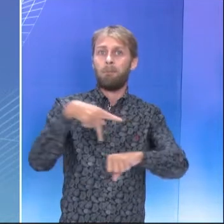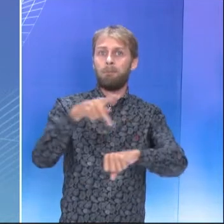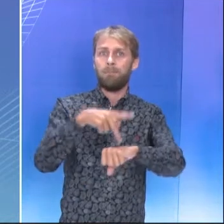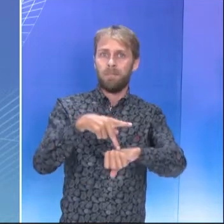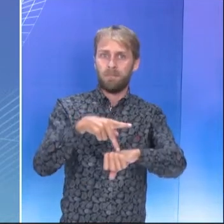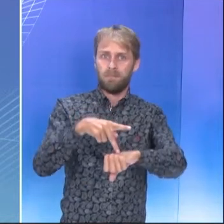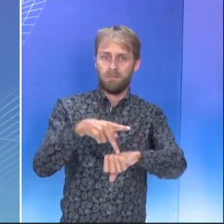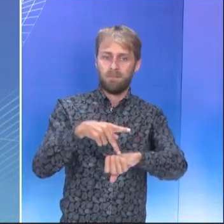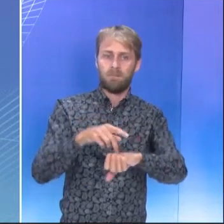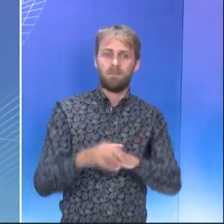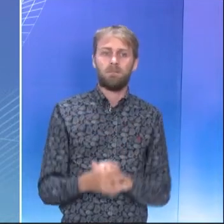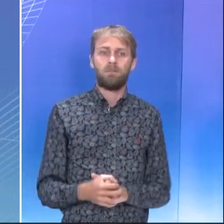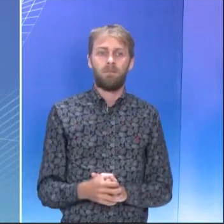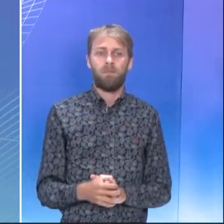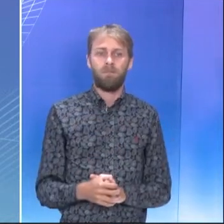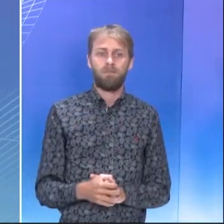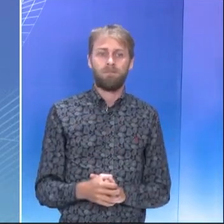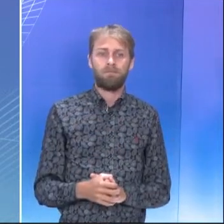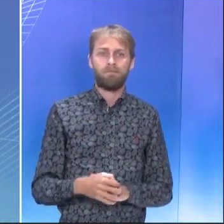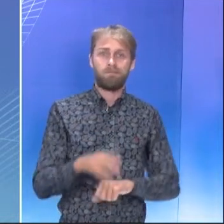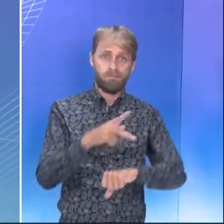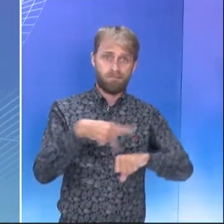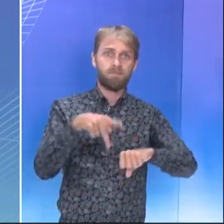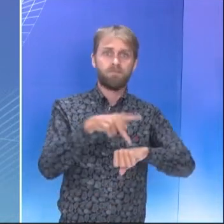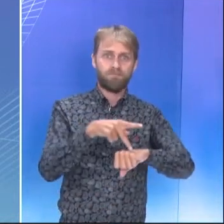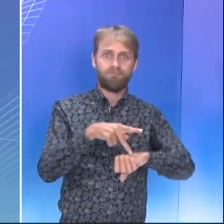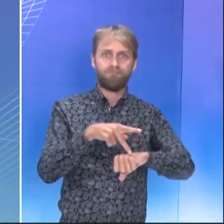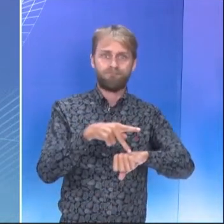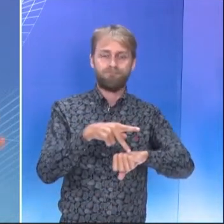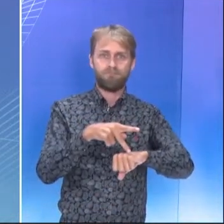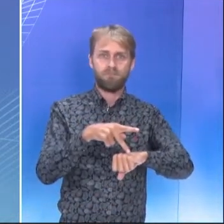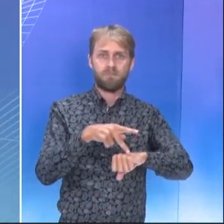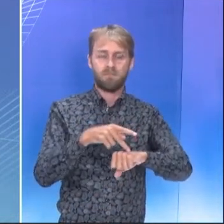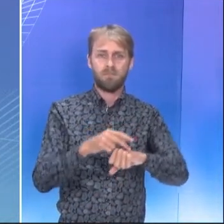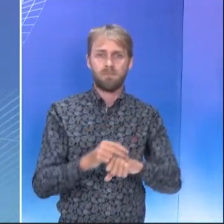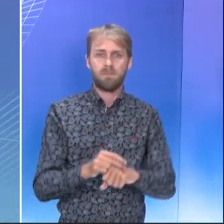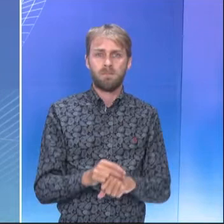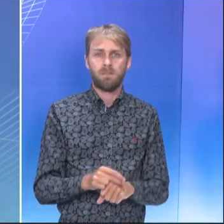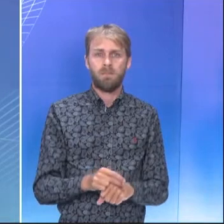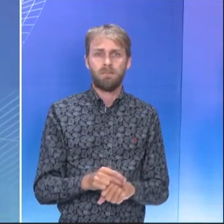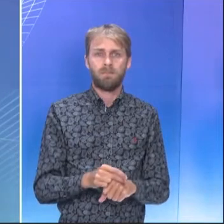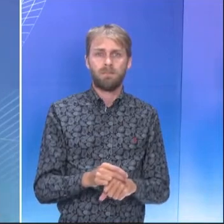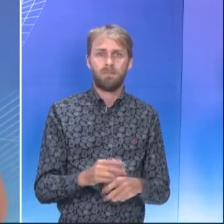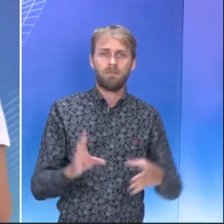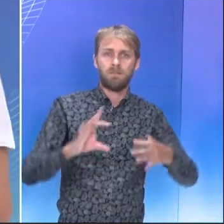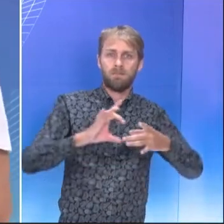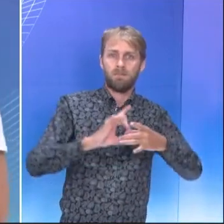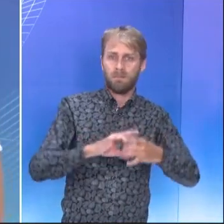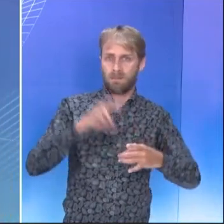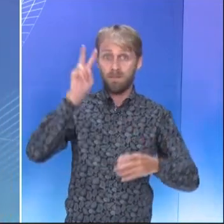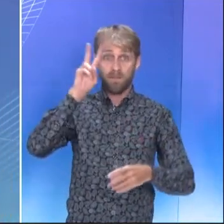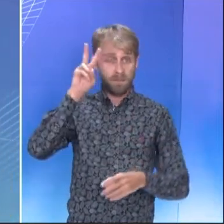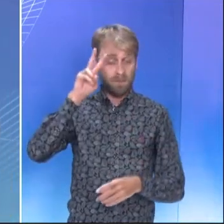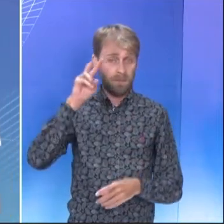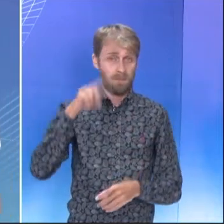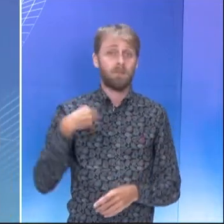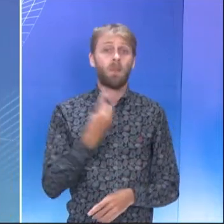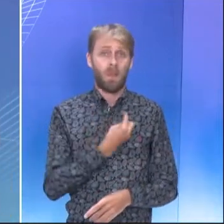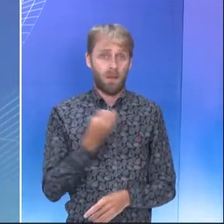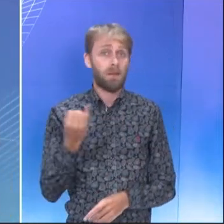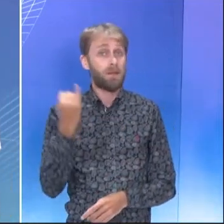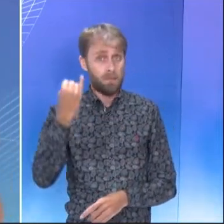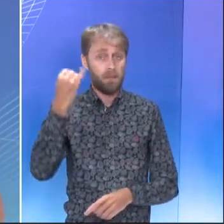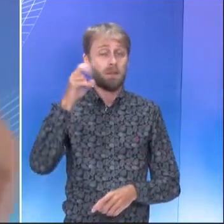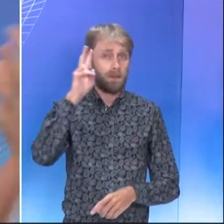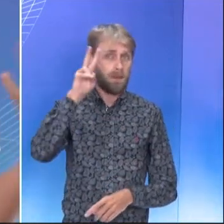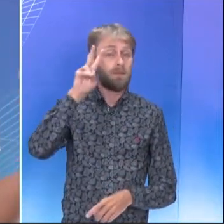E os Estados nacionais, só para lembrar um pouquinho, que é uma parte mais histórica, né? E para nós importa também a parte